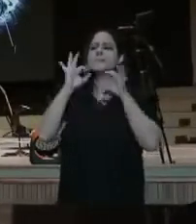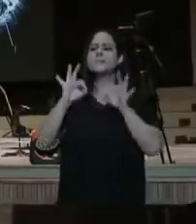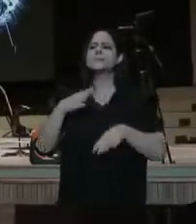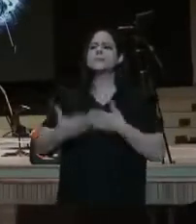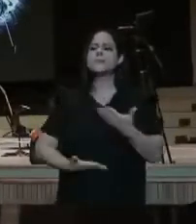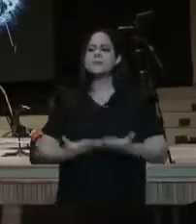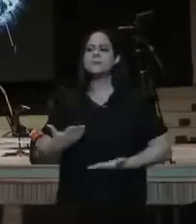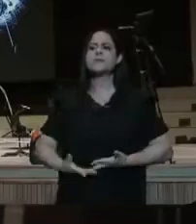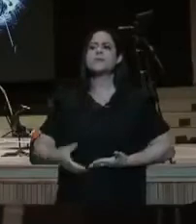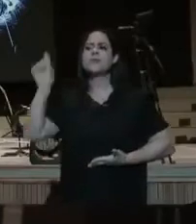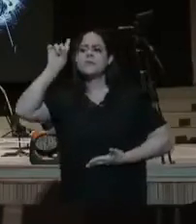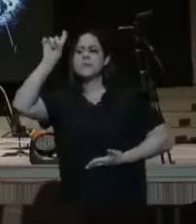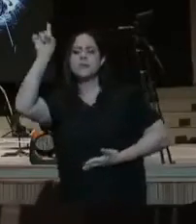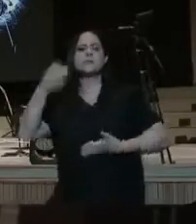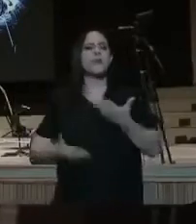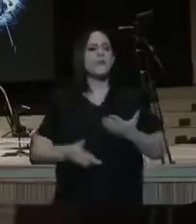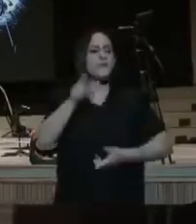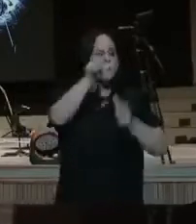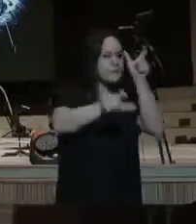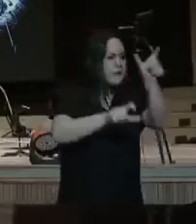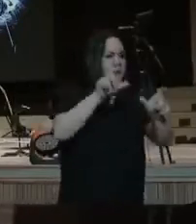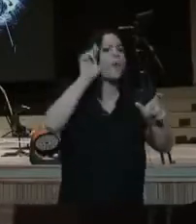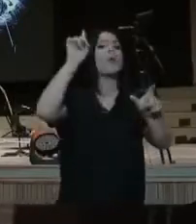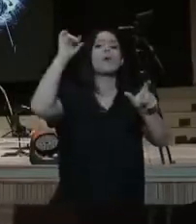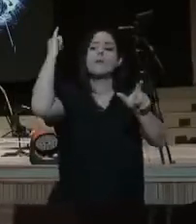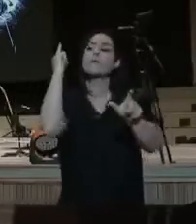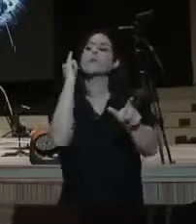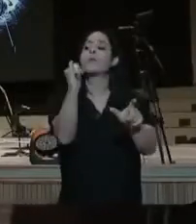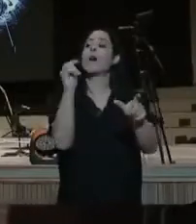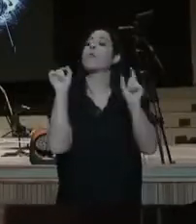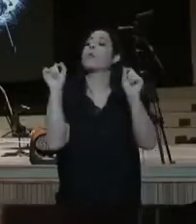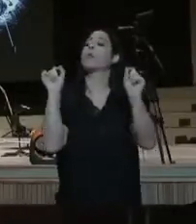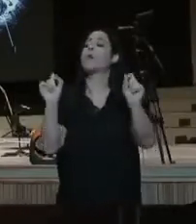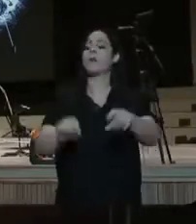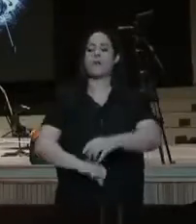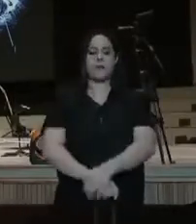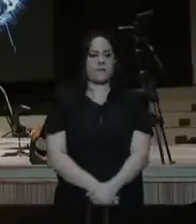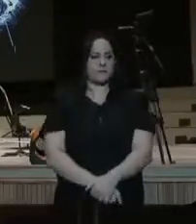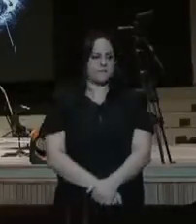e ao próximo o que ele tem falado com você